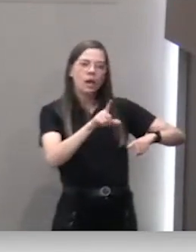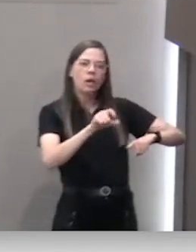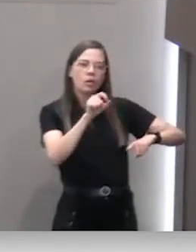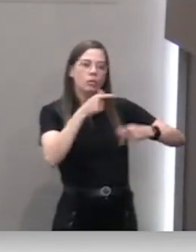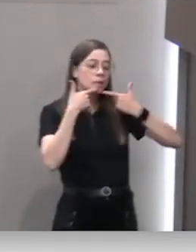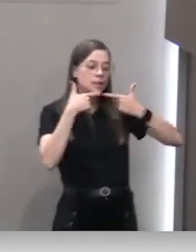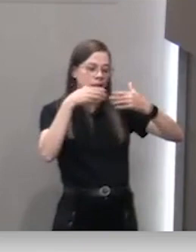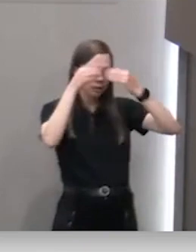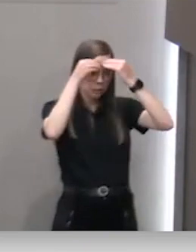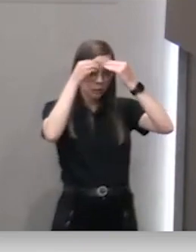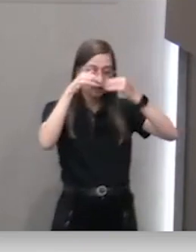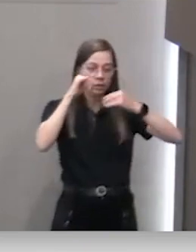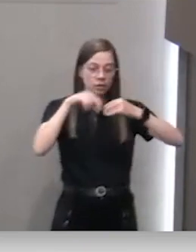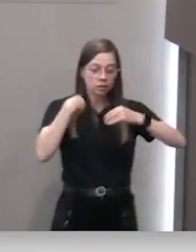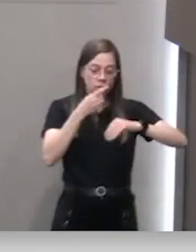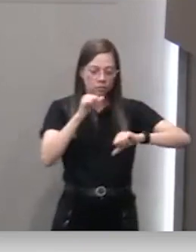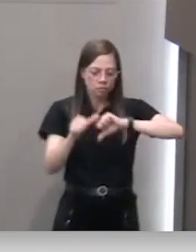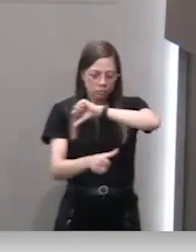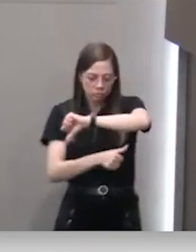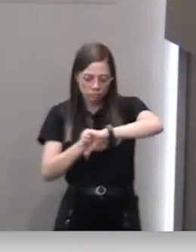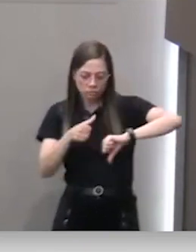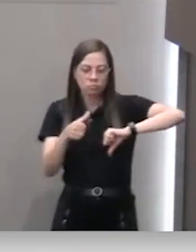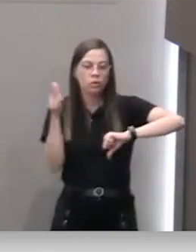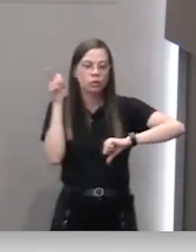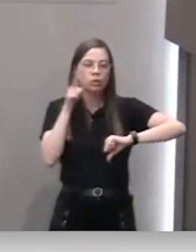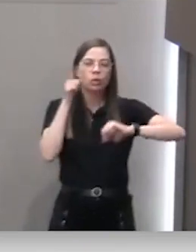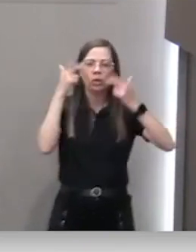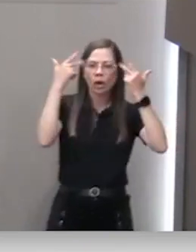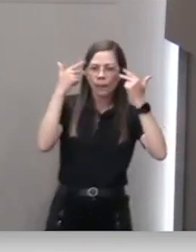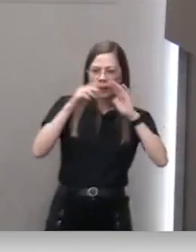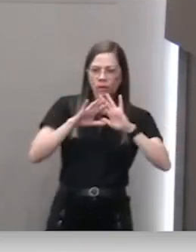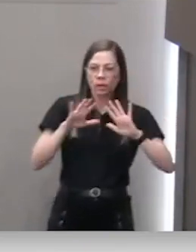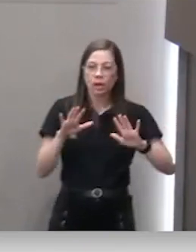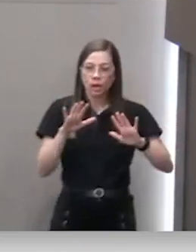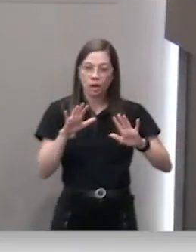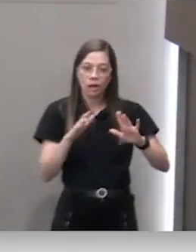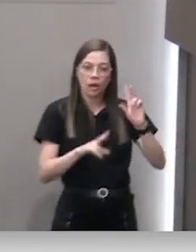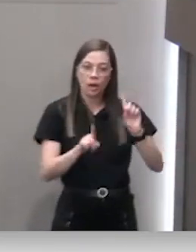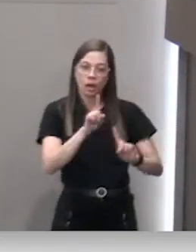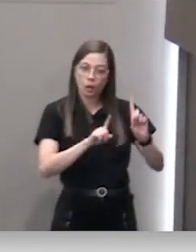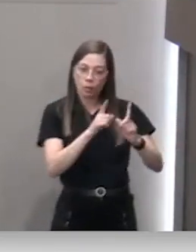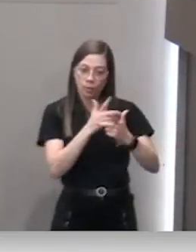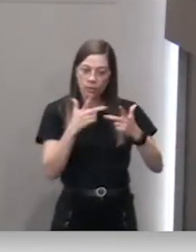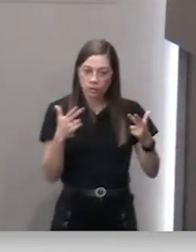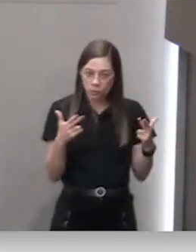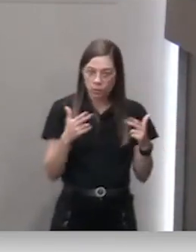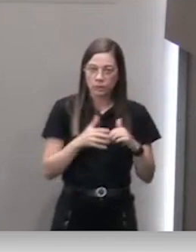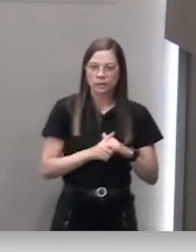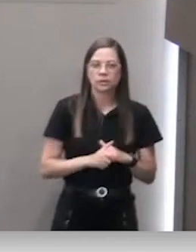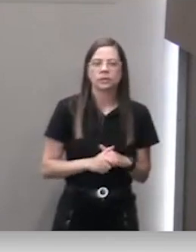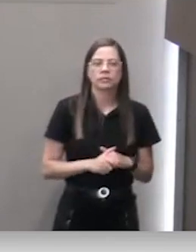você mudando a linguagem, você consegue mudar a natureza das coisas, né?